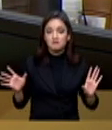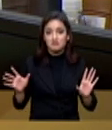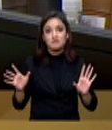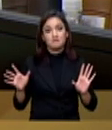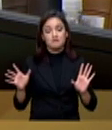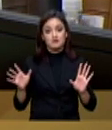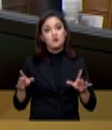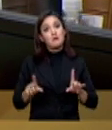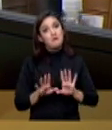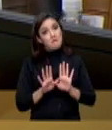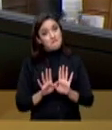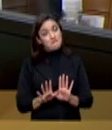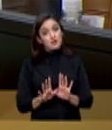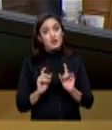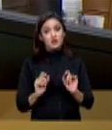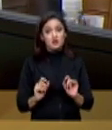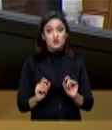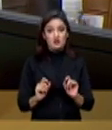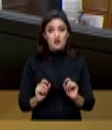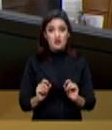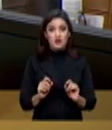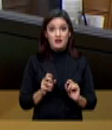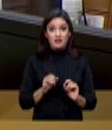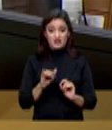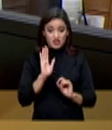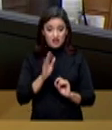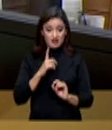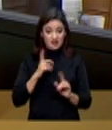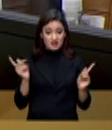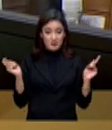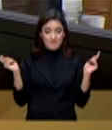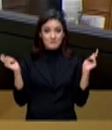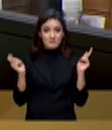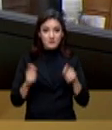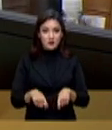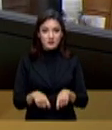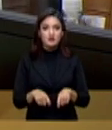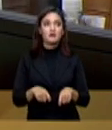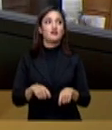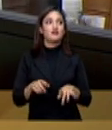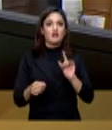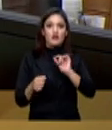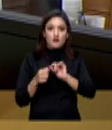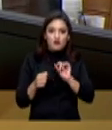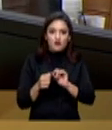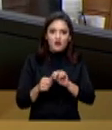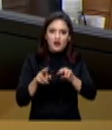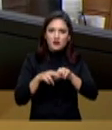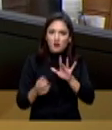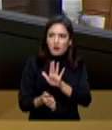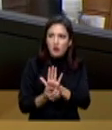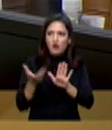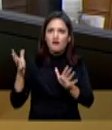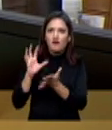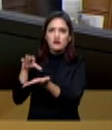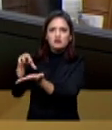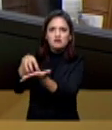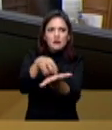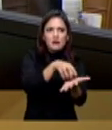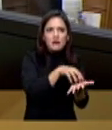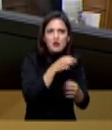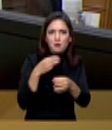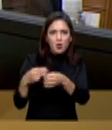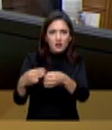privada logo se já havia se há possibilidade e é visitada por muitos e muitos municipais